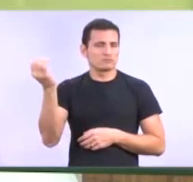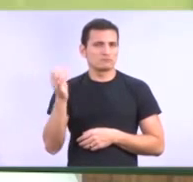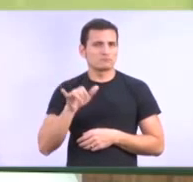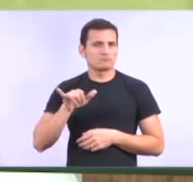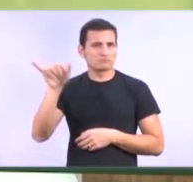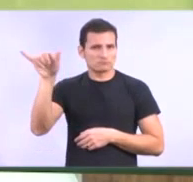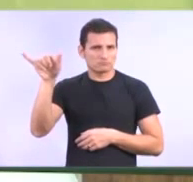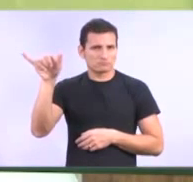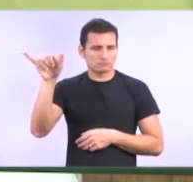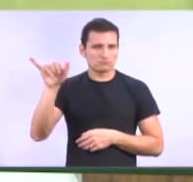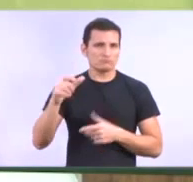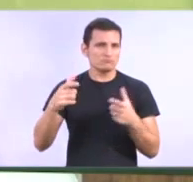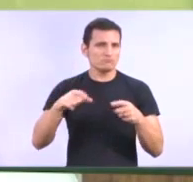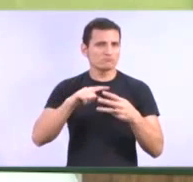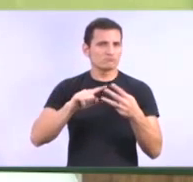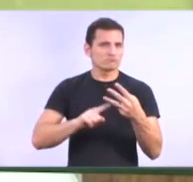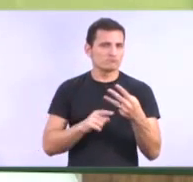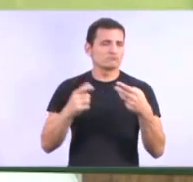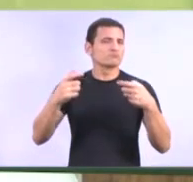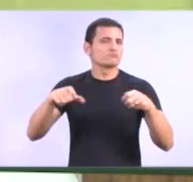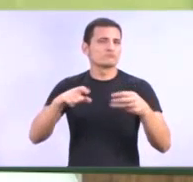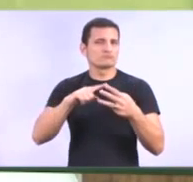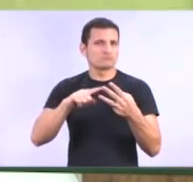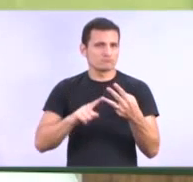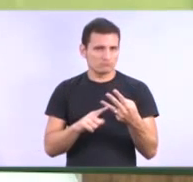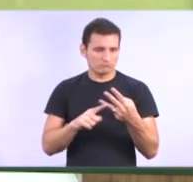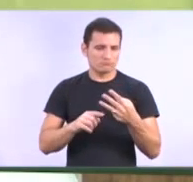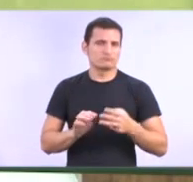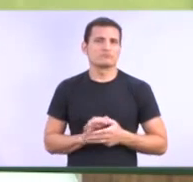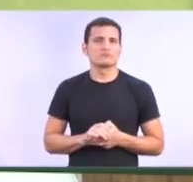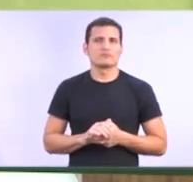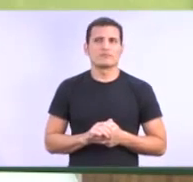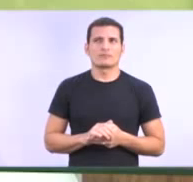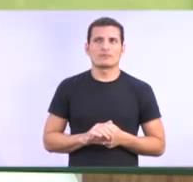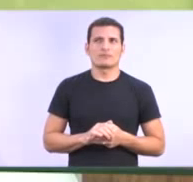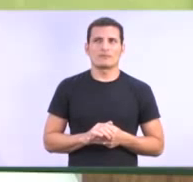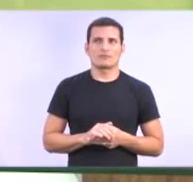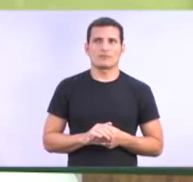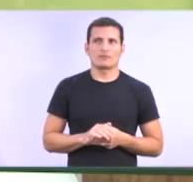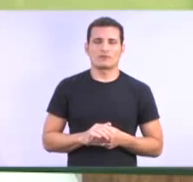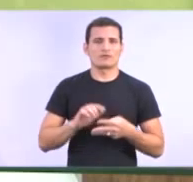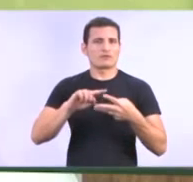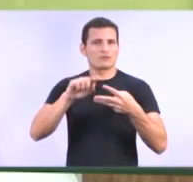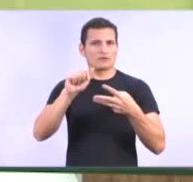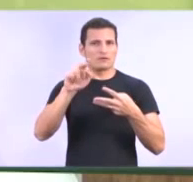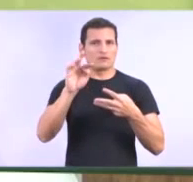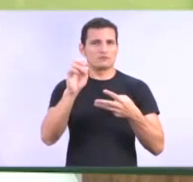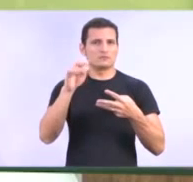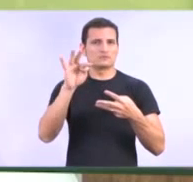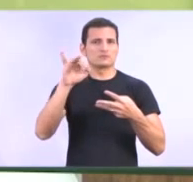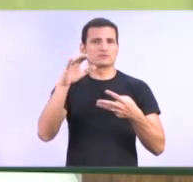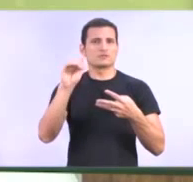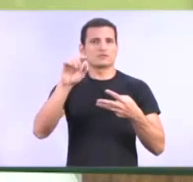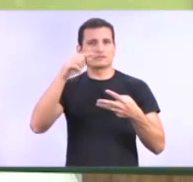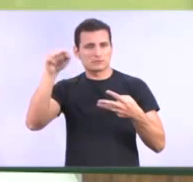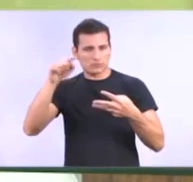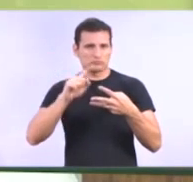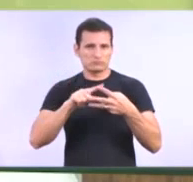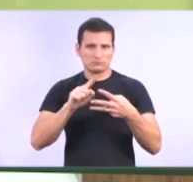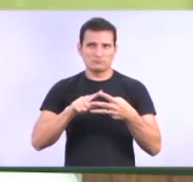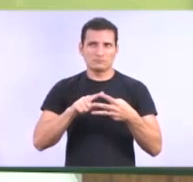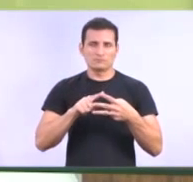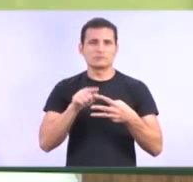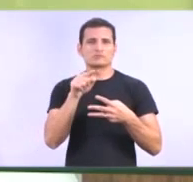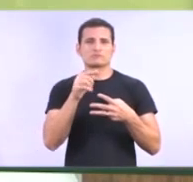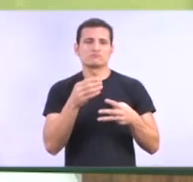3 elementos. Onde está a autenticação, a autorização e a auditoria? Então, a autenticação é quando você vai